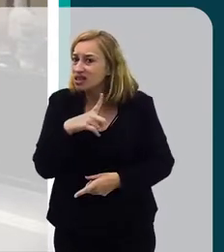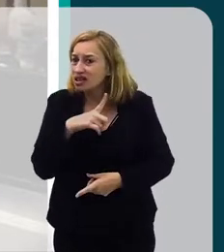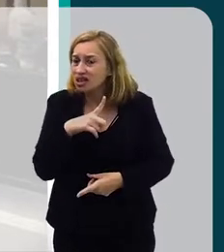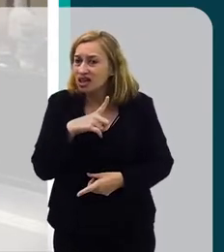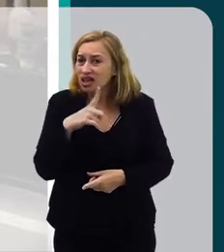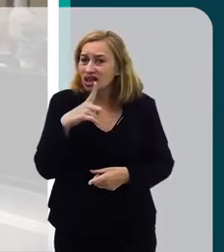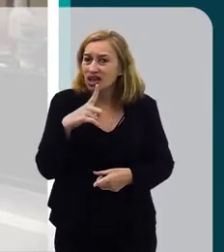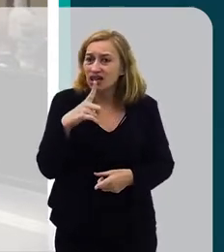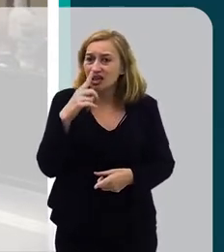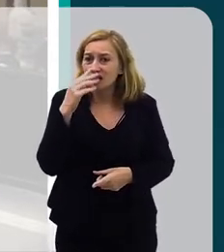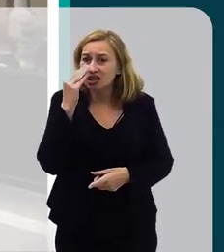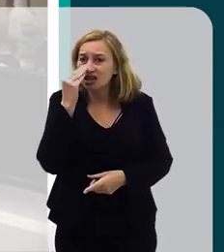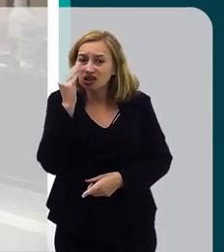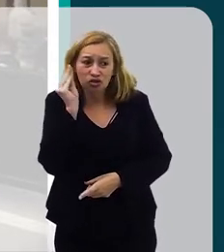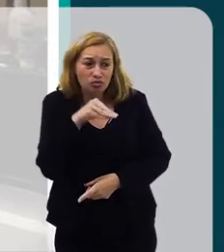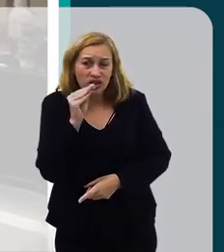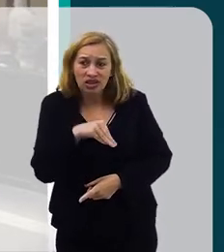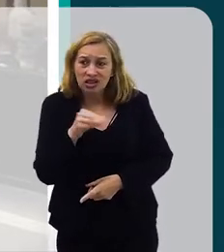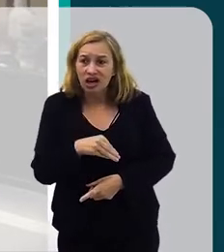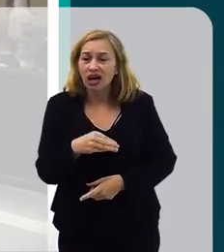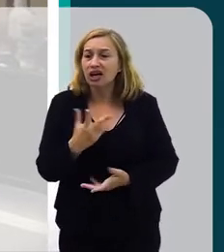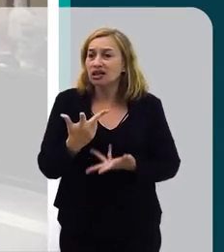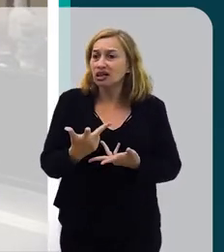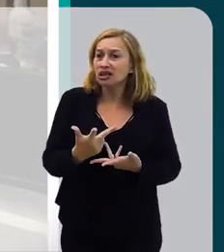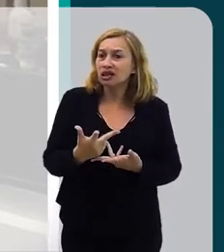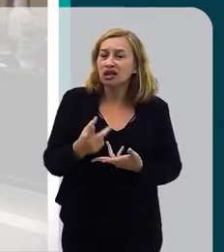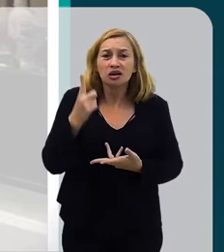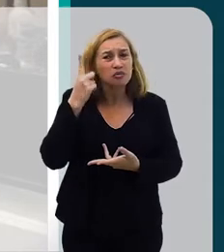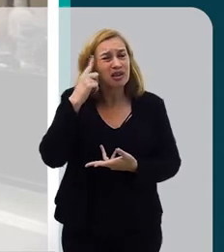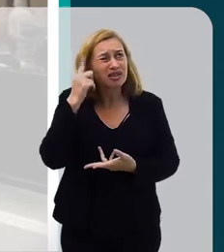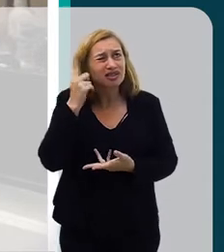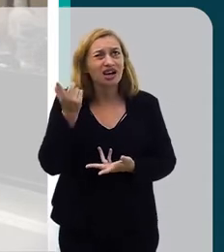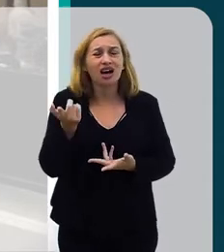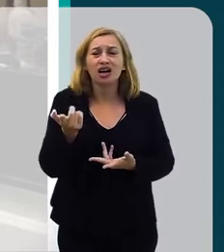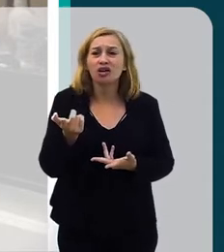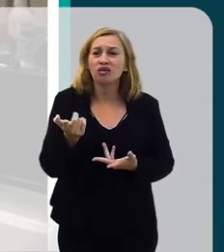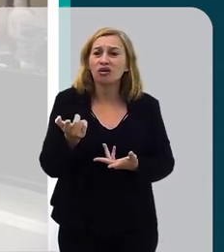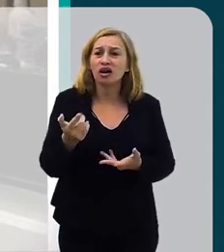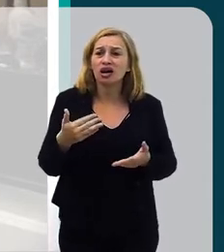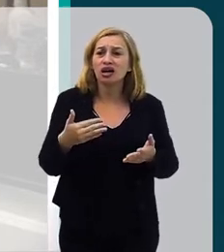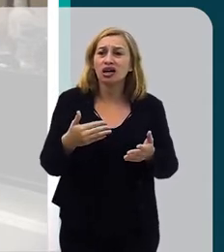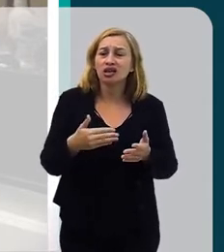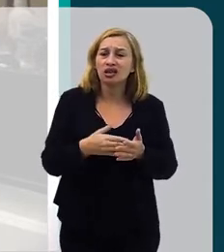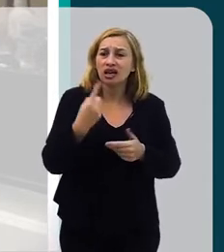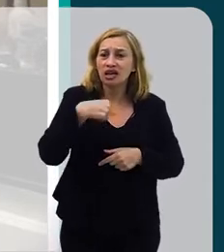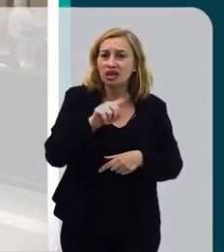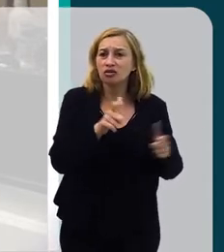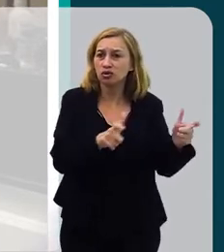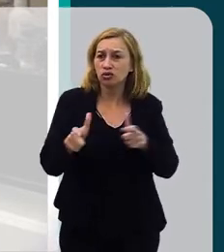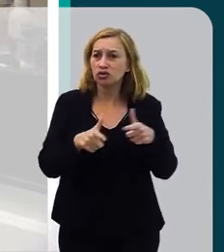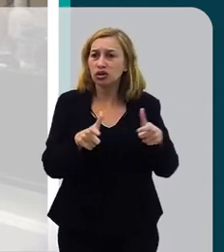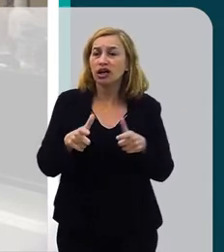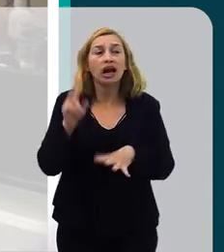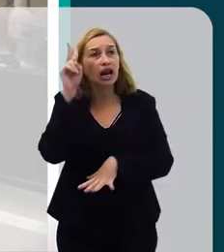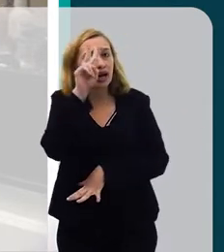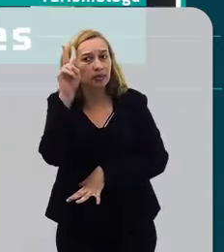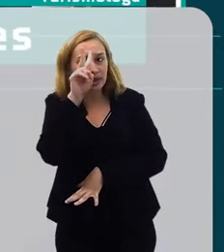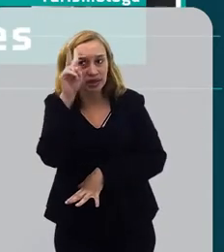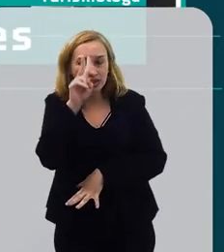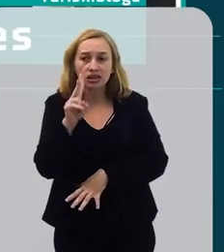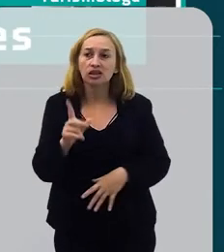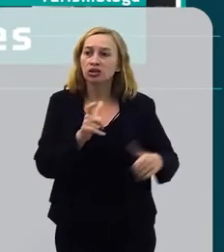violência, de serem maltratadas e postergaram muito até chegar nesses lugares.